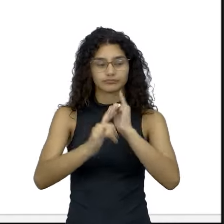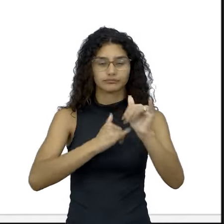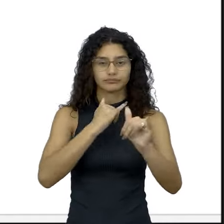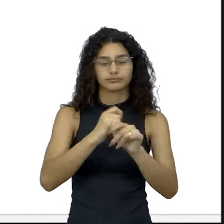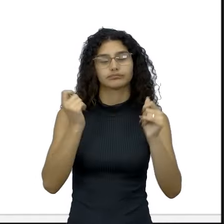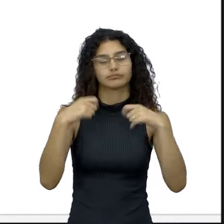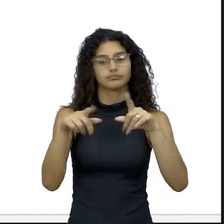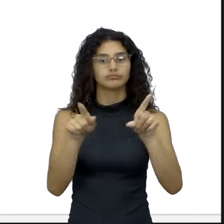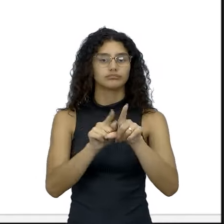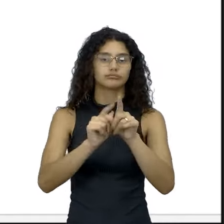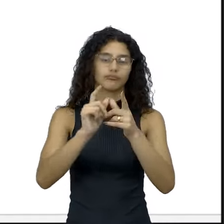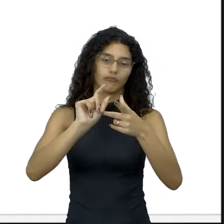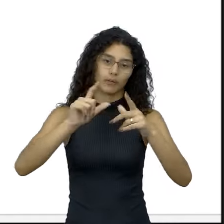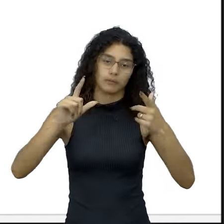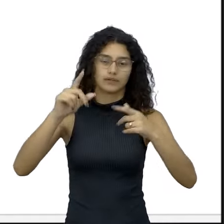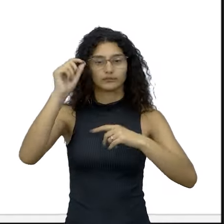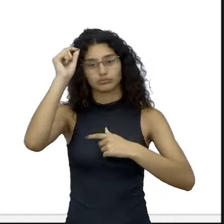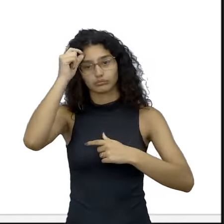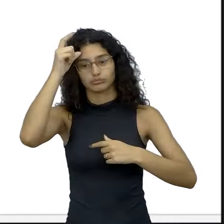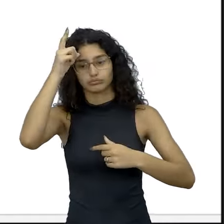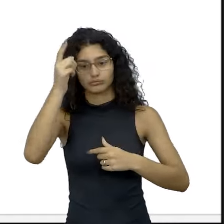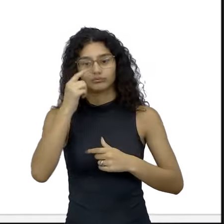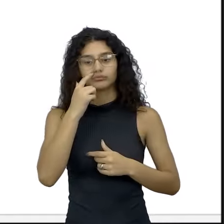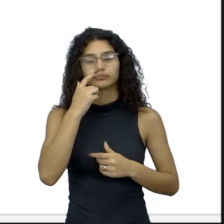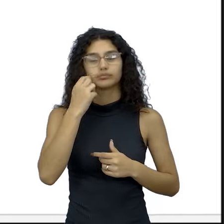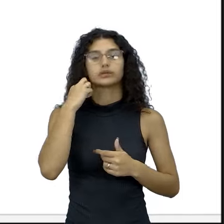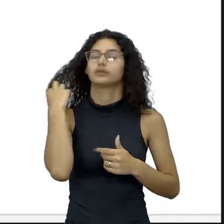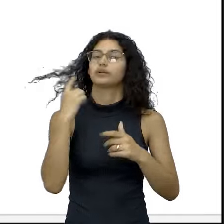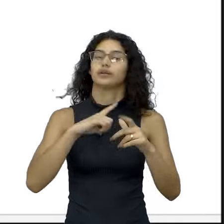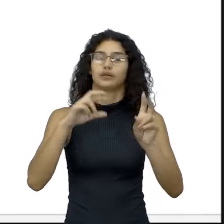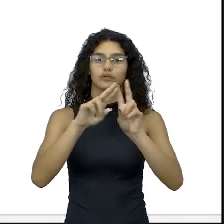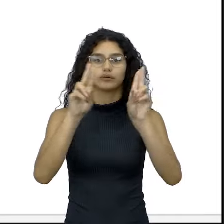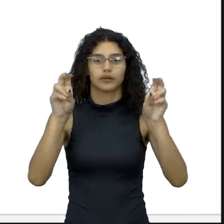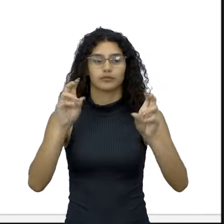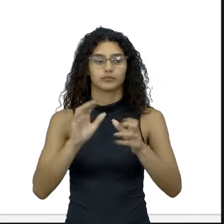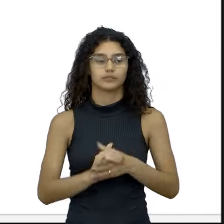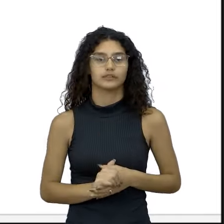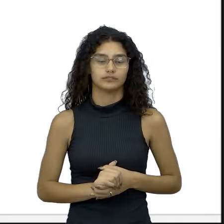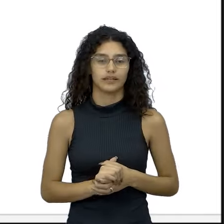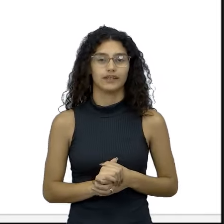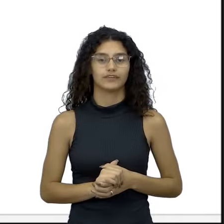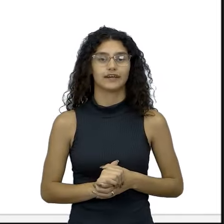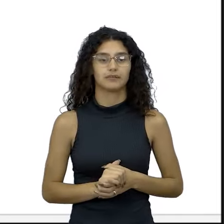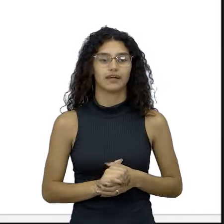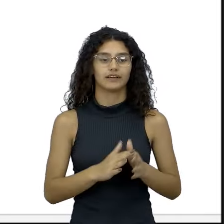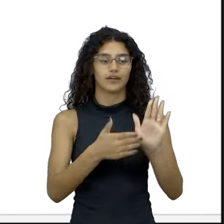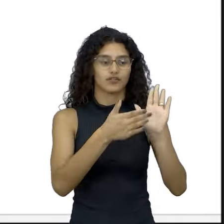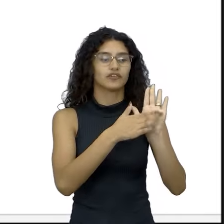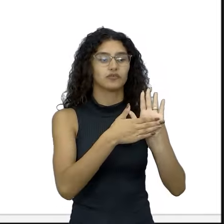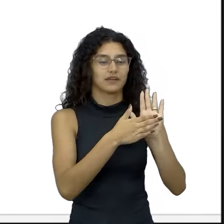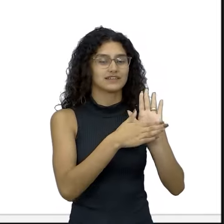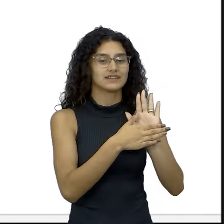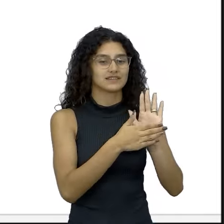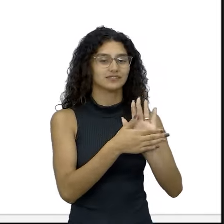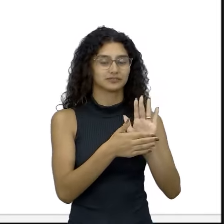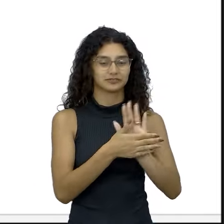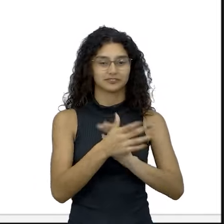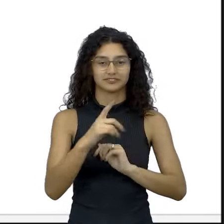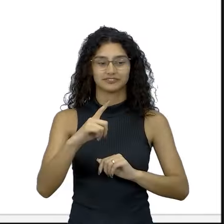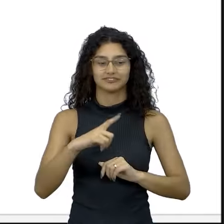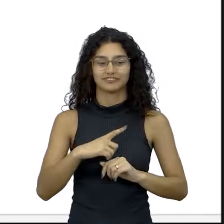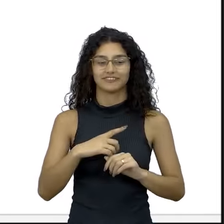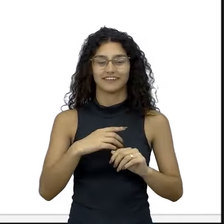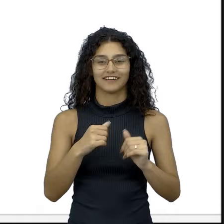permitindo, claro, a ampliação dos conhecimentos, né, sobre este assunto. A propósito, eu queria também marcar aqui com